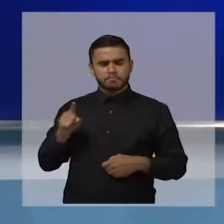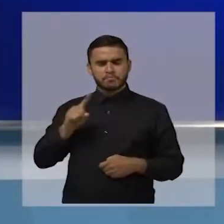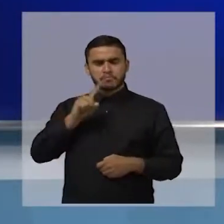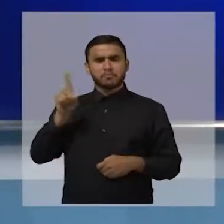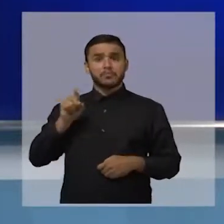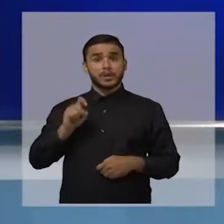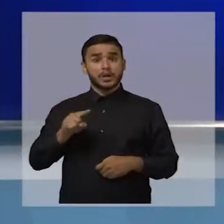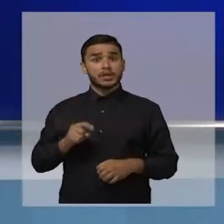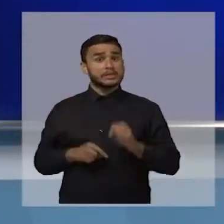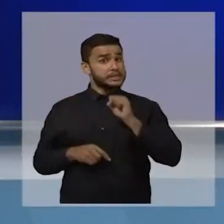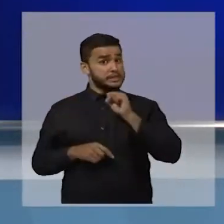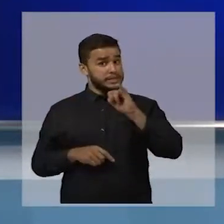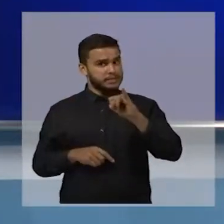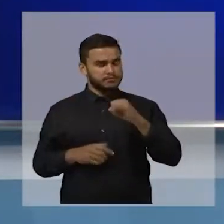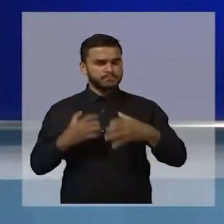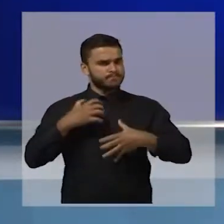Se